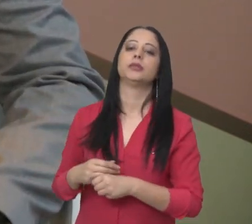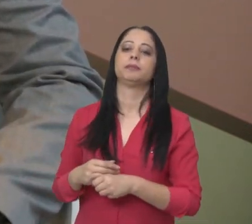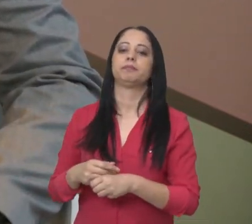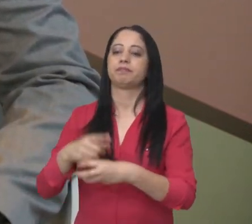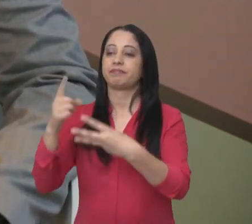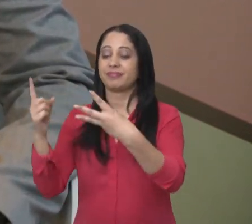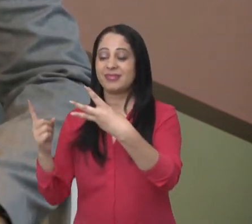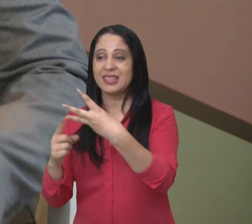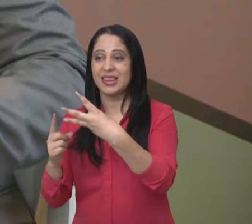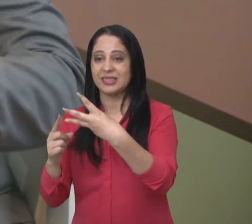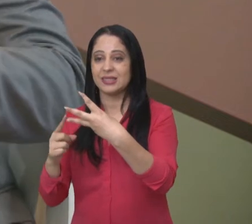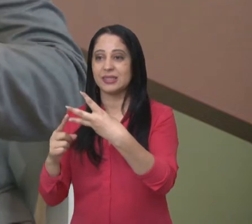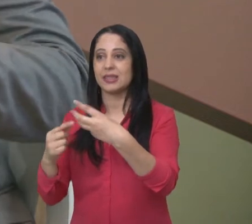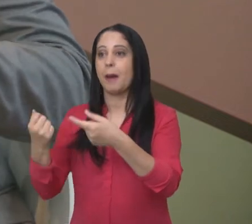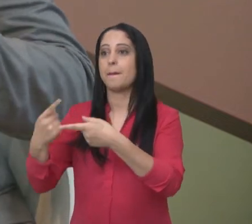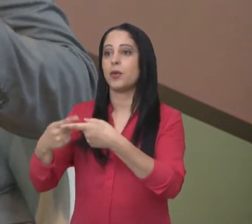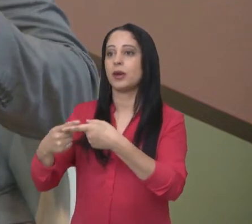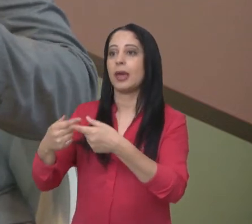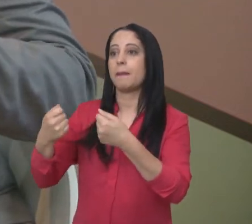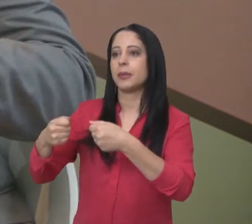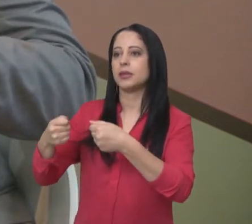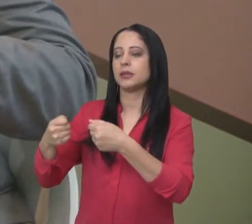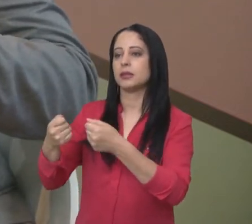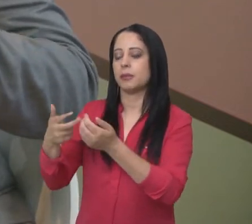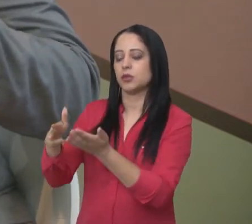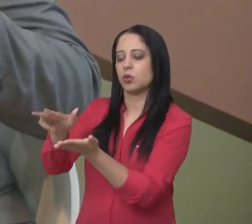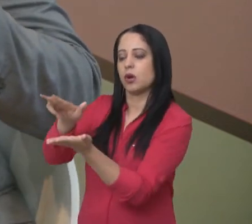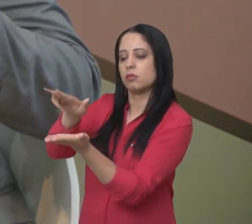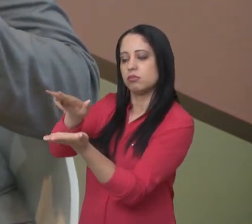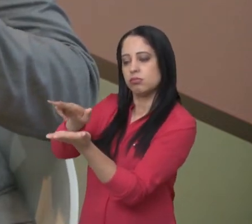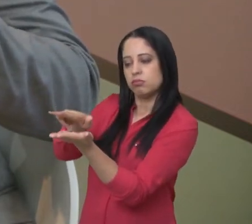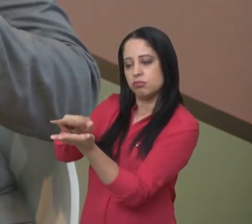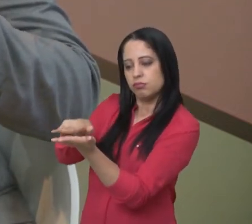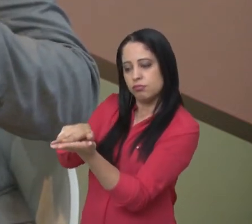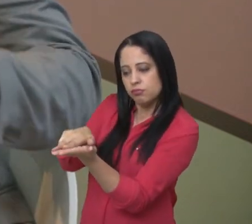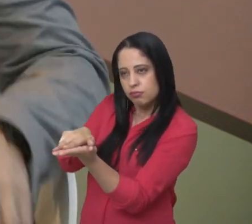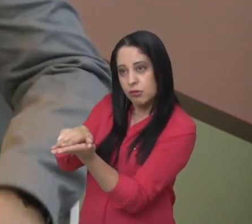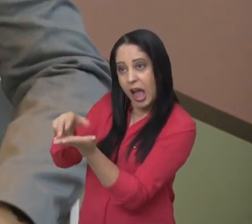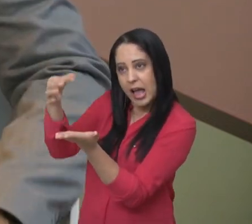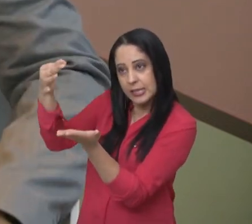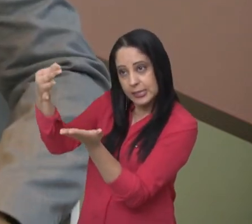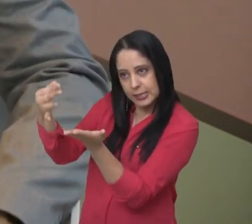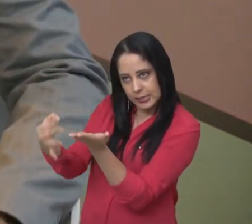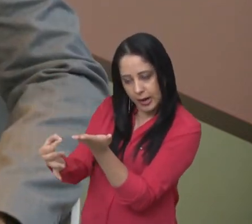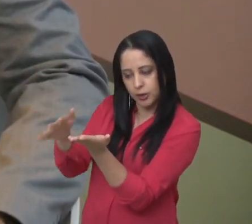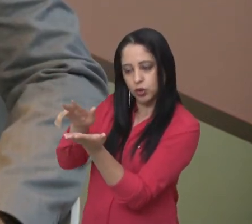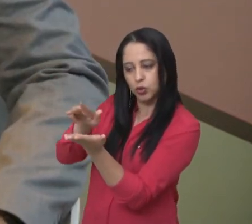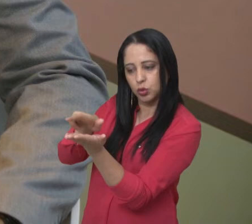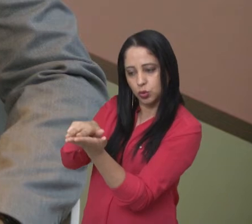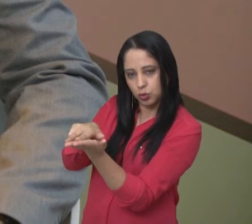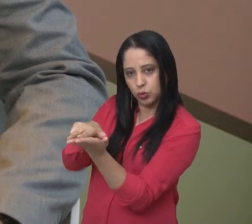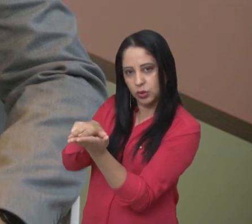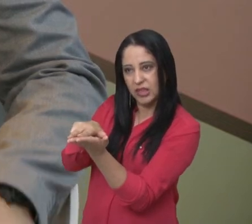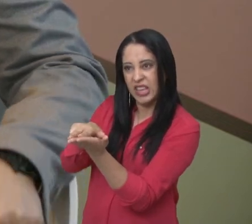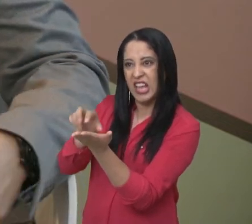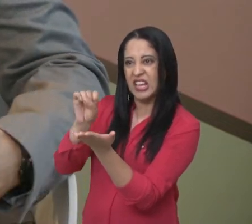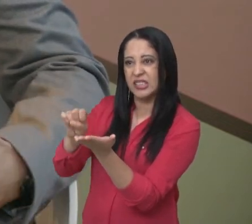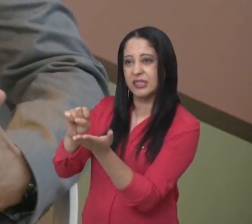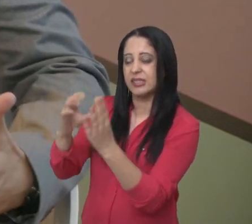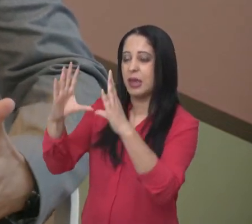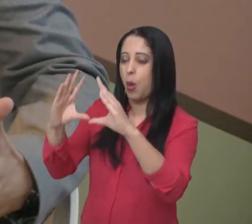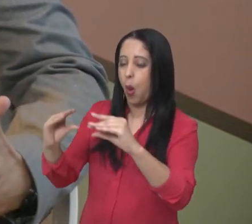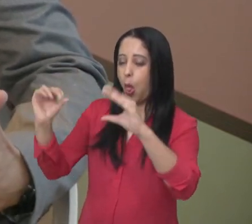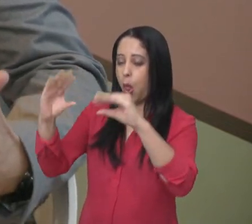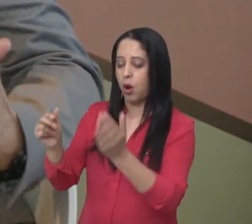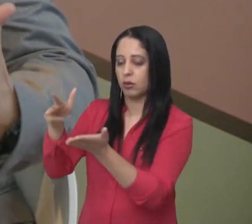terapêutico, ortopédico, ele mantém a coluna no mesmo plano, ela mantém ela alinhada enquanto a gente está deitado no colchão.